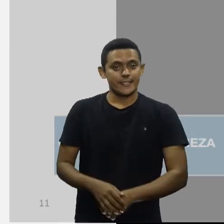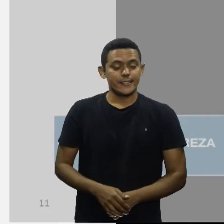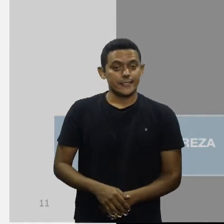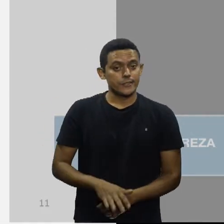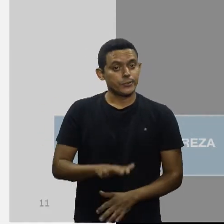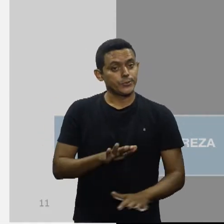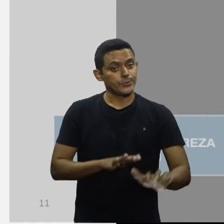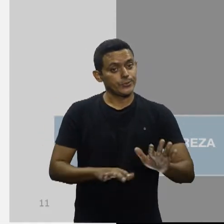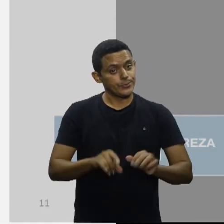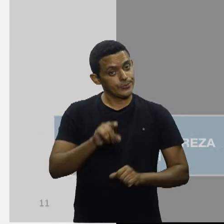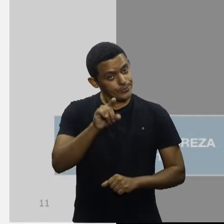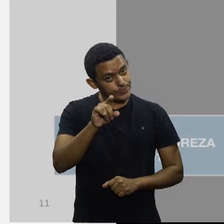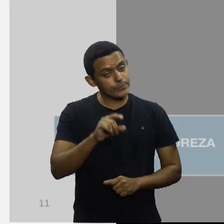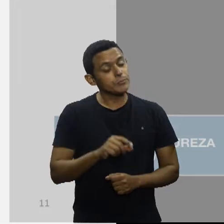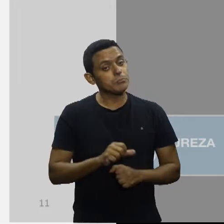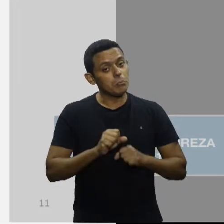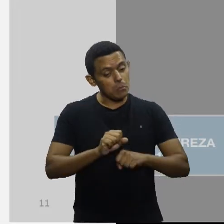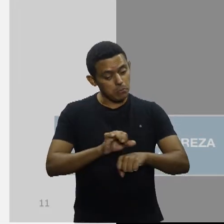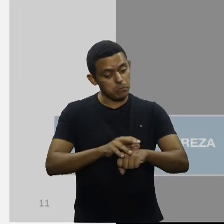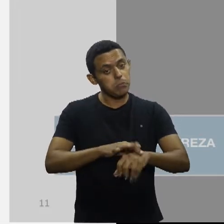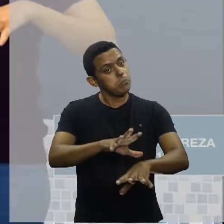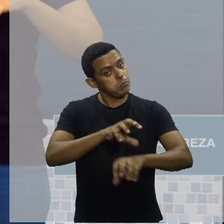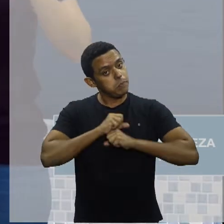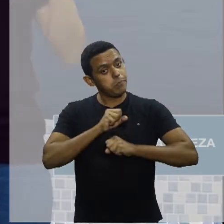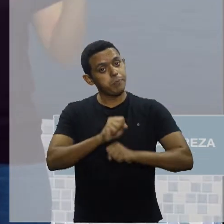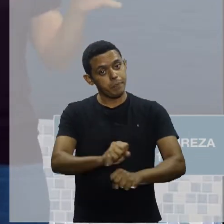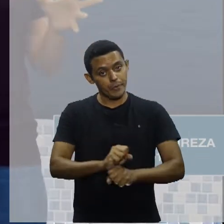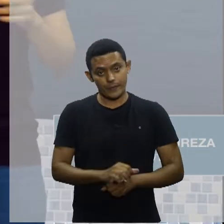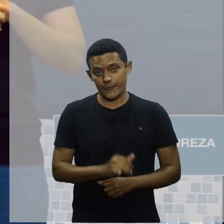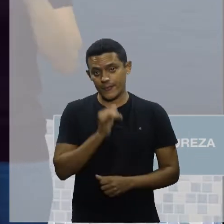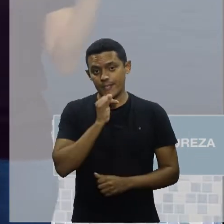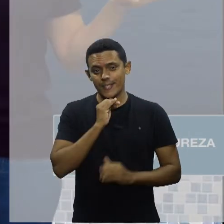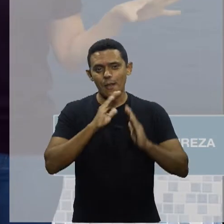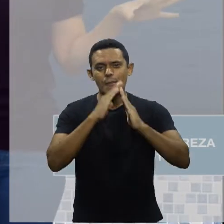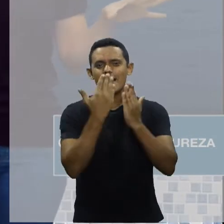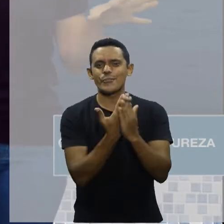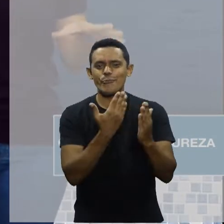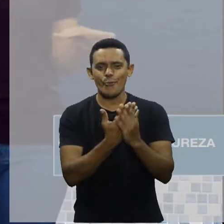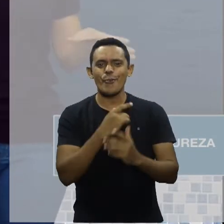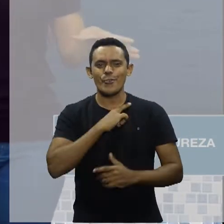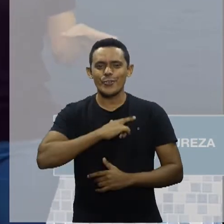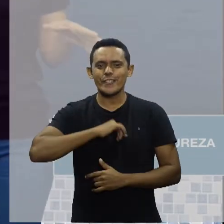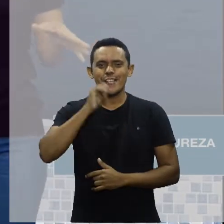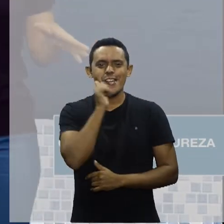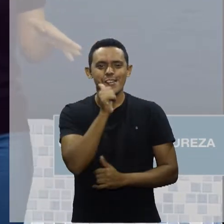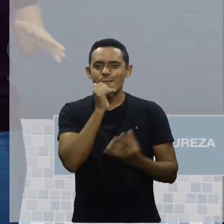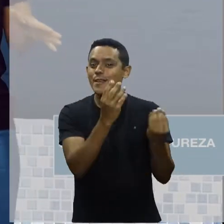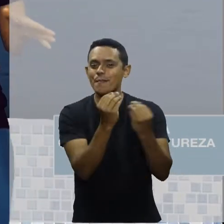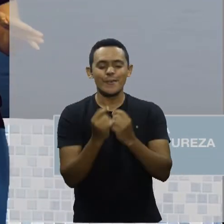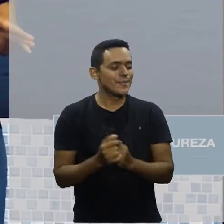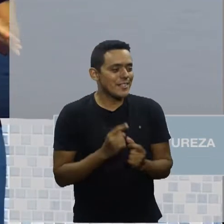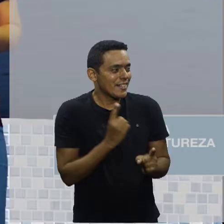lá uma colega com um batom bem bonito e todo mundo dizia, me presta, eu também quero usar e todo mundo saia usando o mesmo batom.